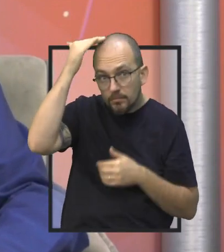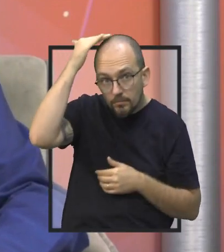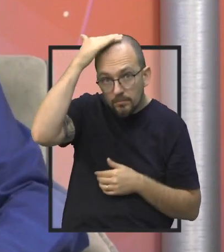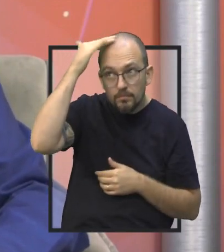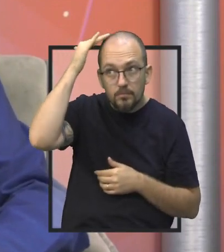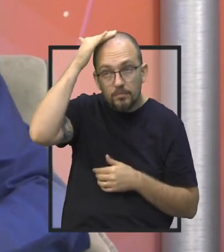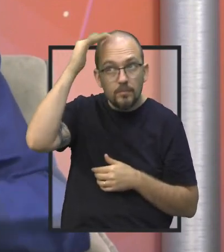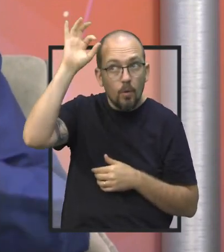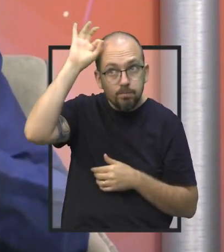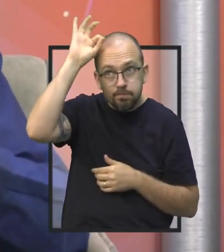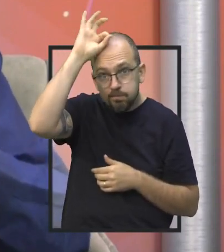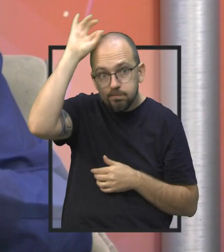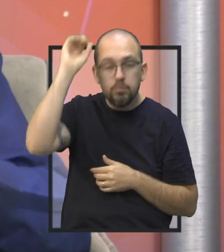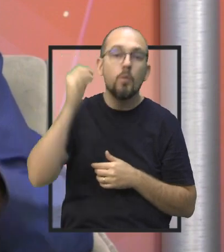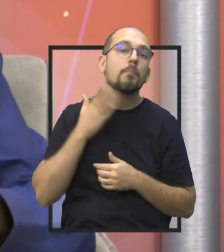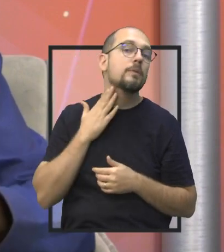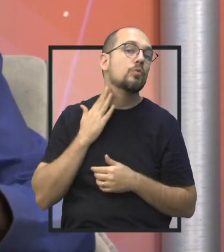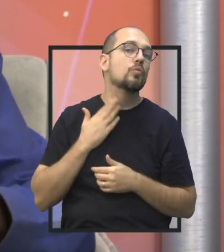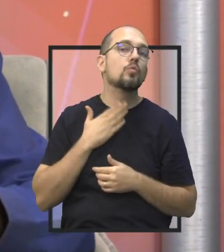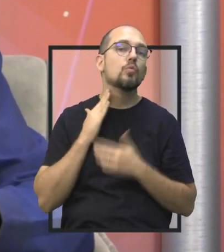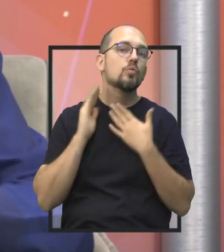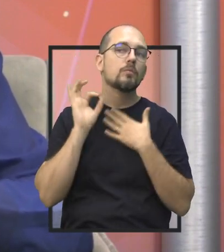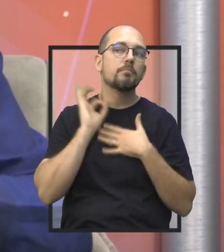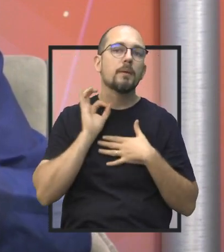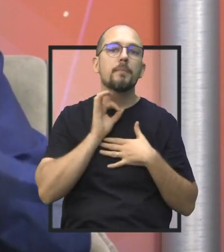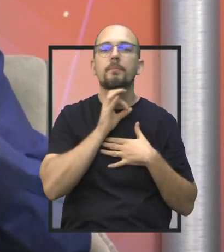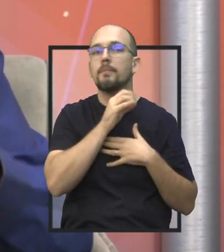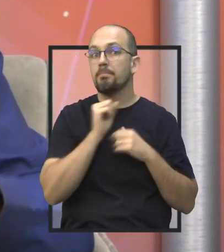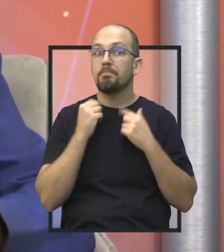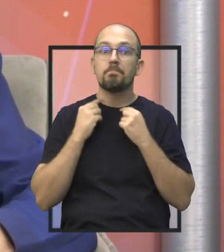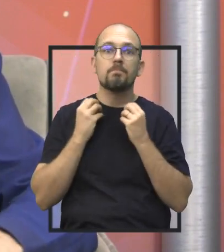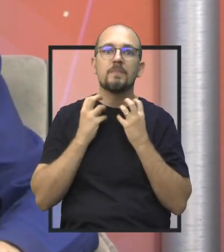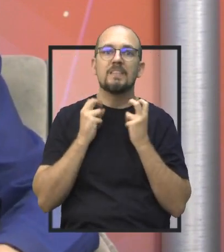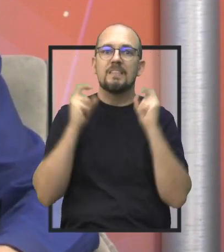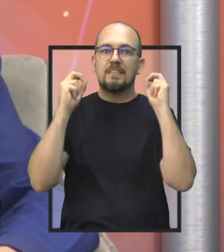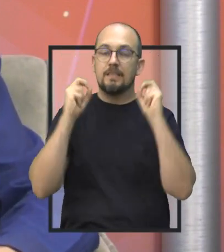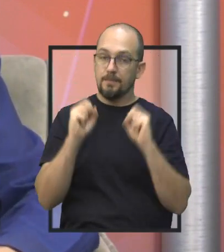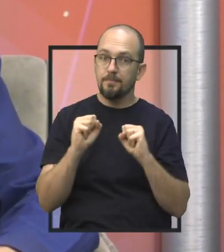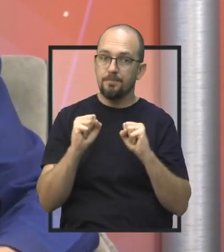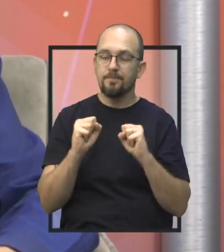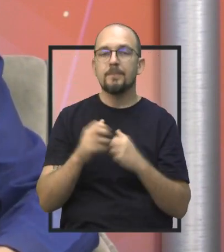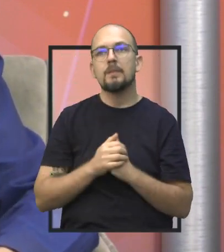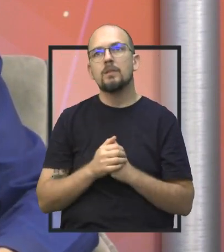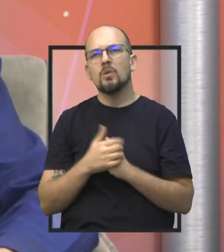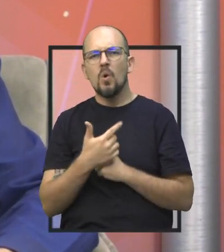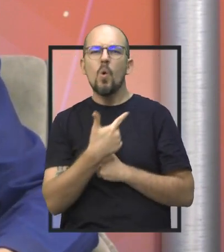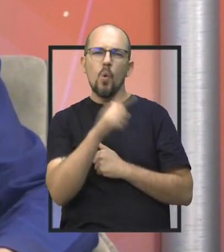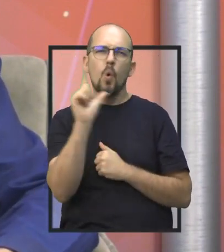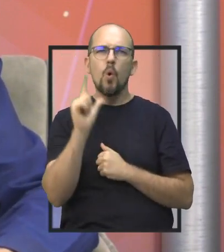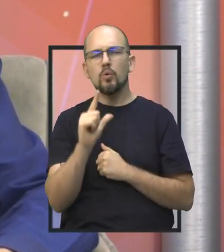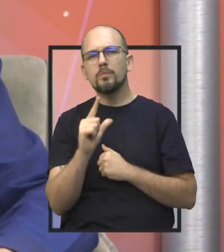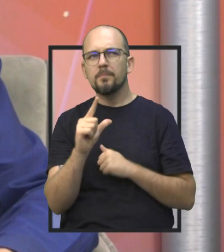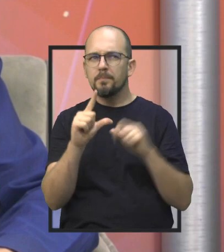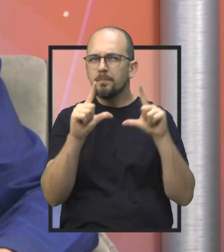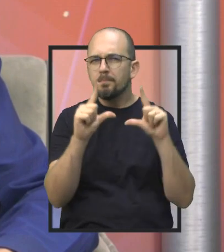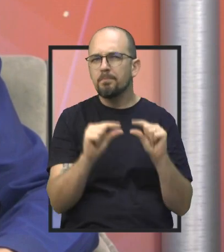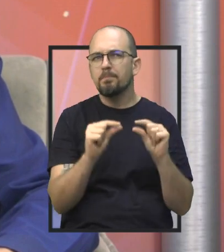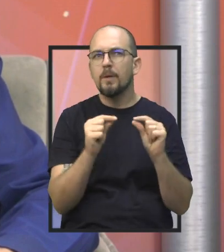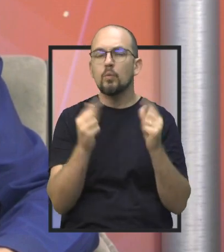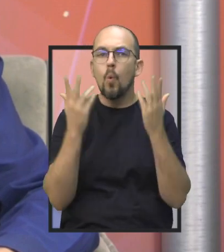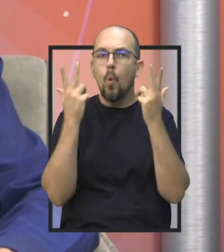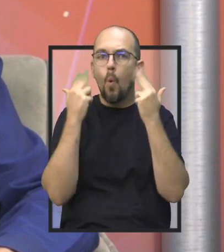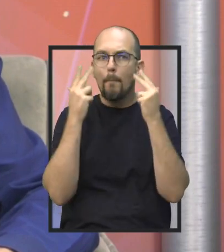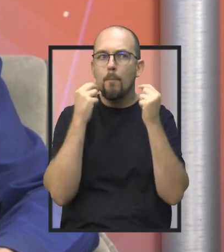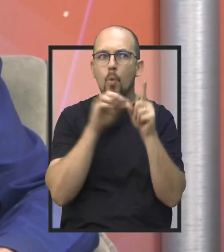do pescoço, isso é muito, muito comum. Agora, outros menos frequentes, mas também que impactam na